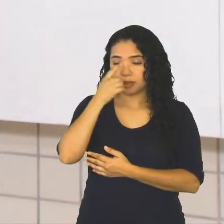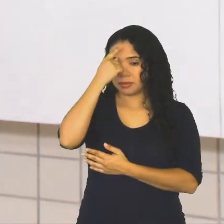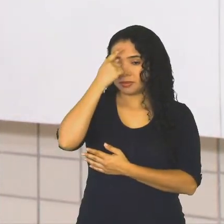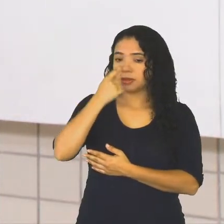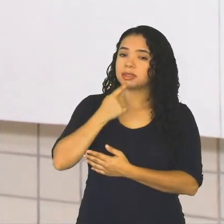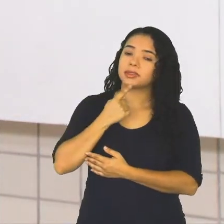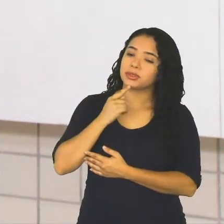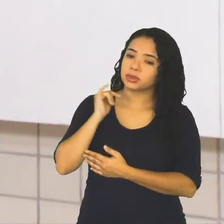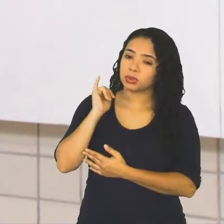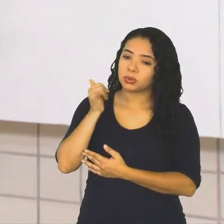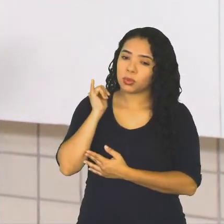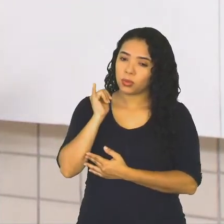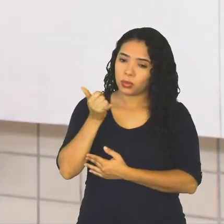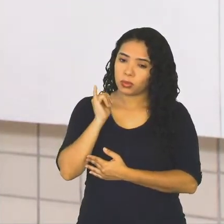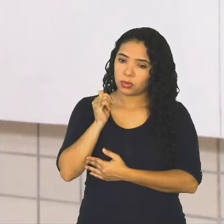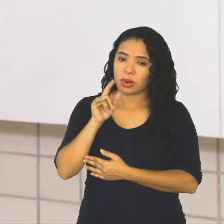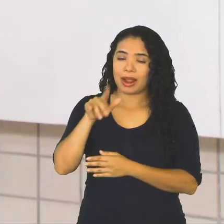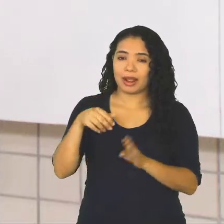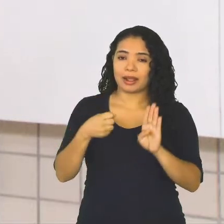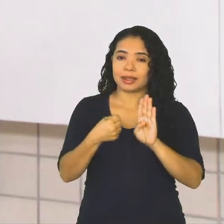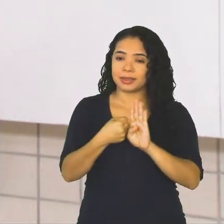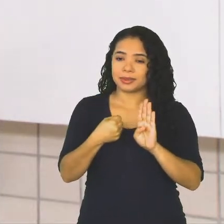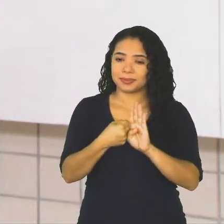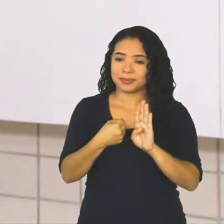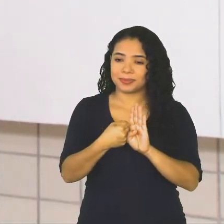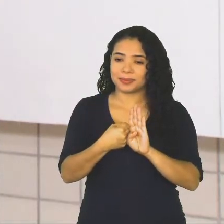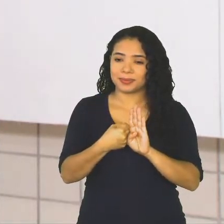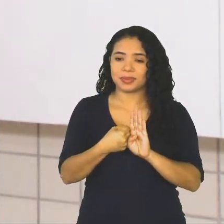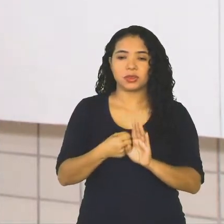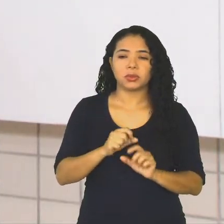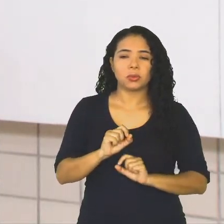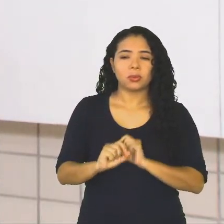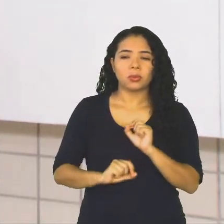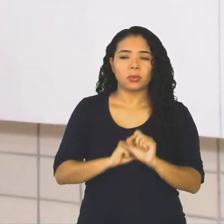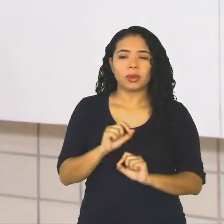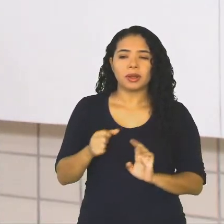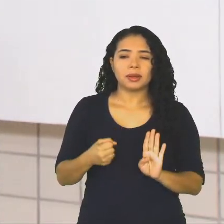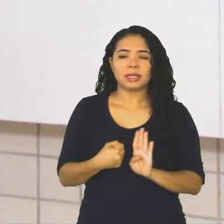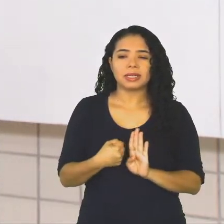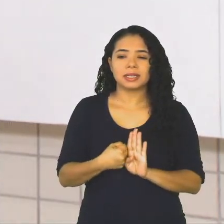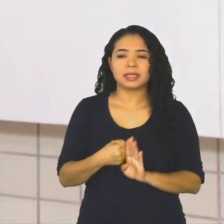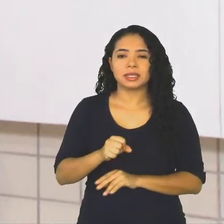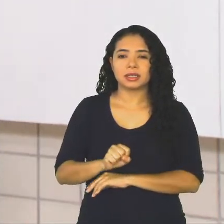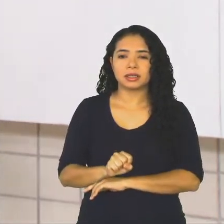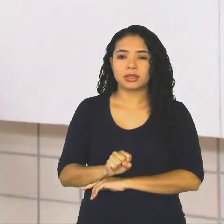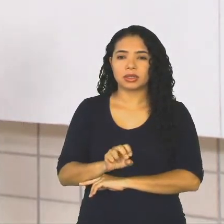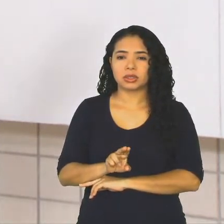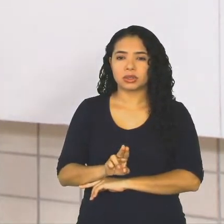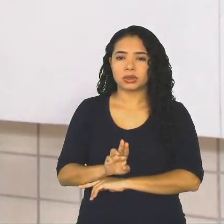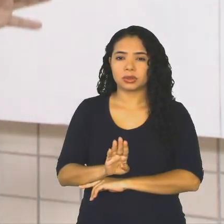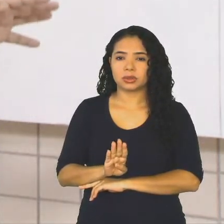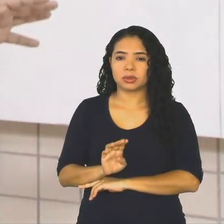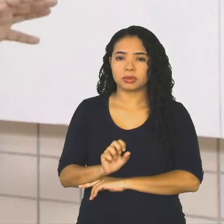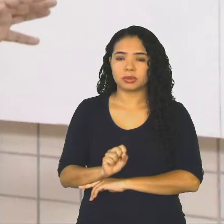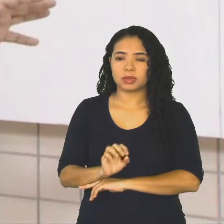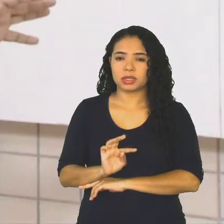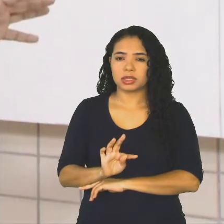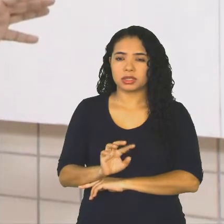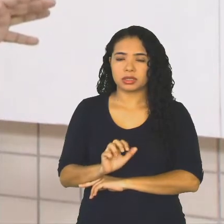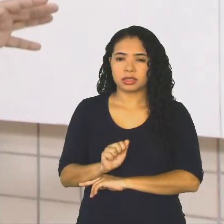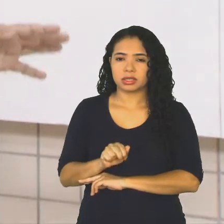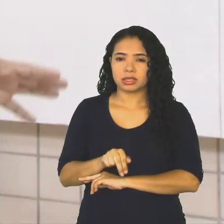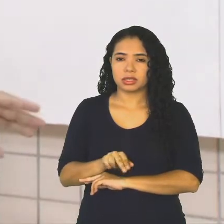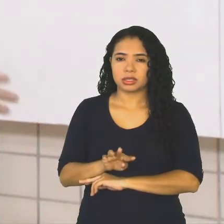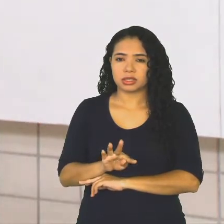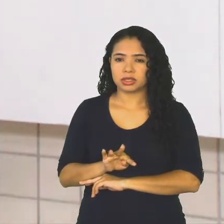conto. A gente agora vai ver sobre substantivo, tá? O que é o tal do substantivo? Então, a gente vai usar uns trechos do conto